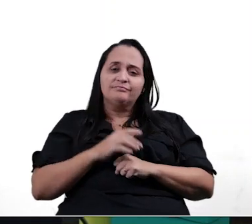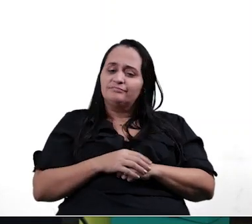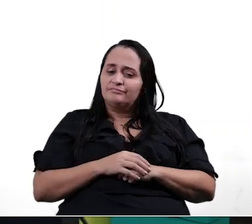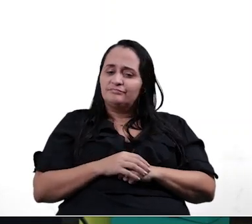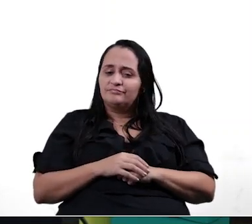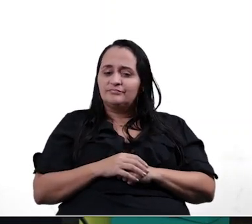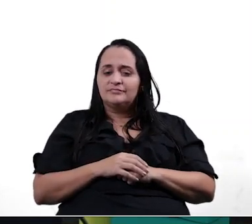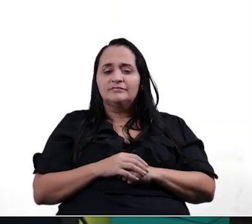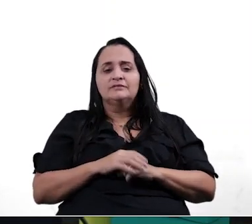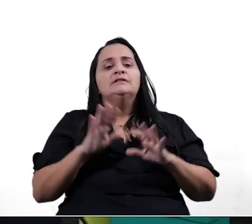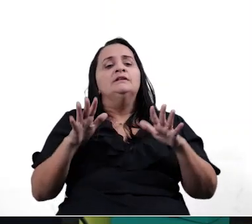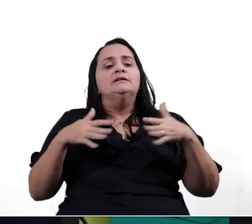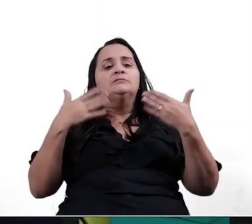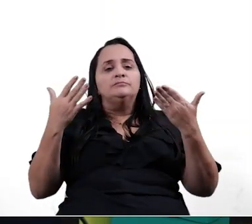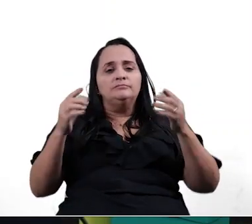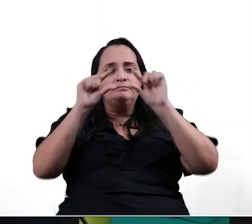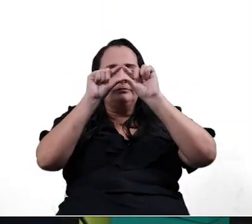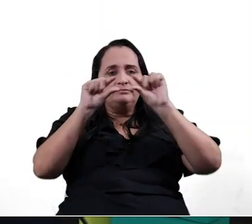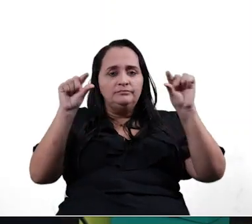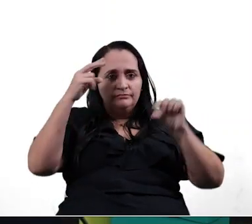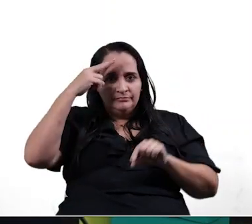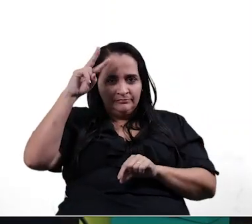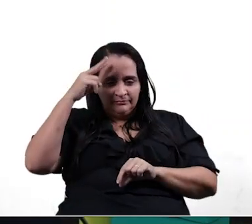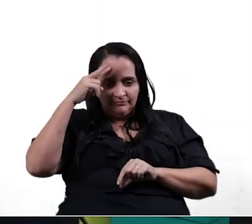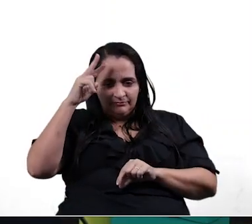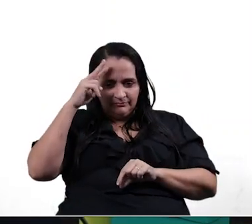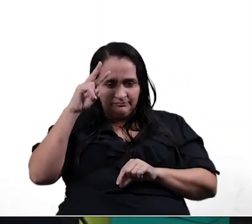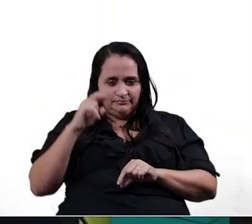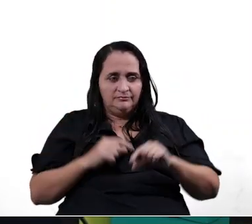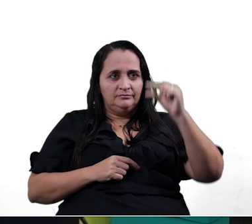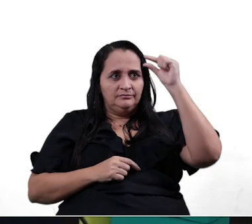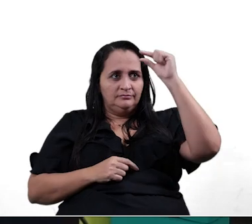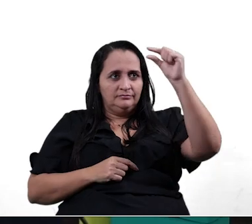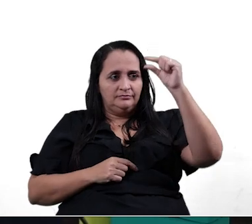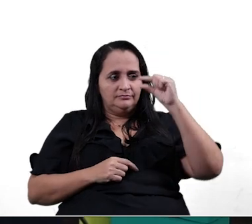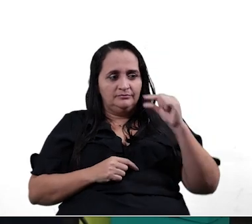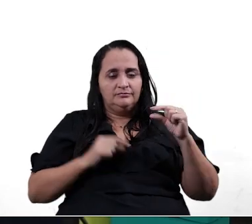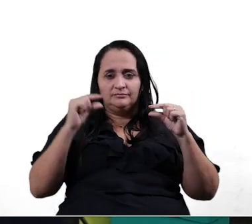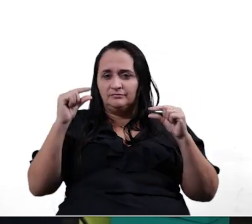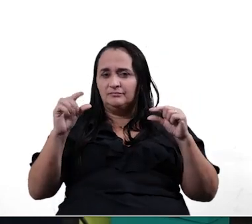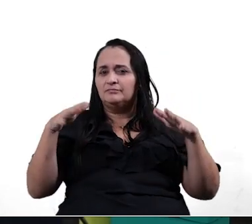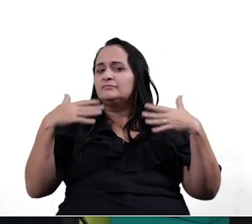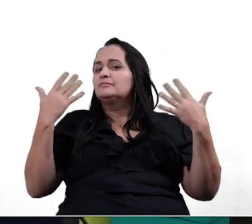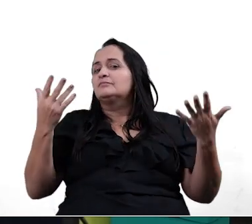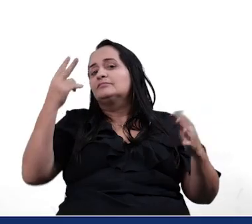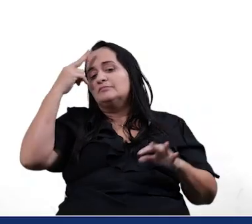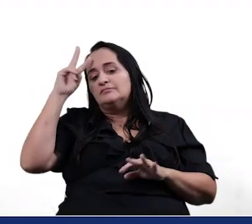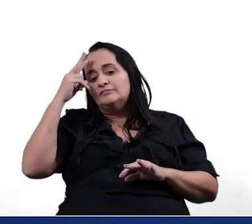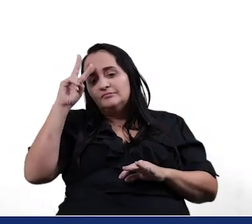De qual trechinho, de qual história, qual pertence esse trechinho, este? Qual